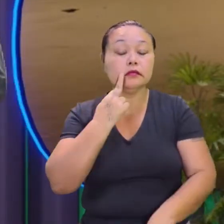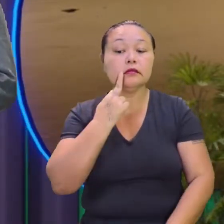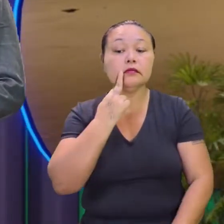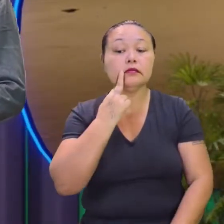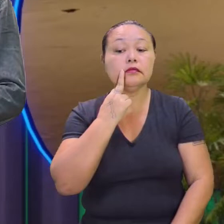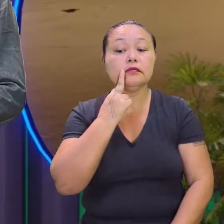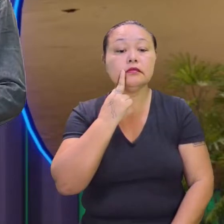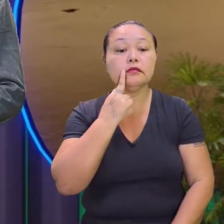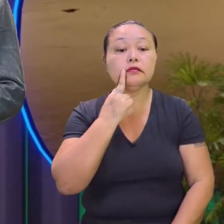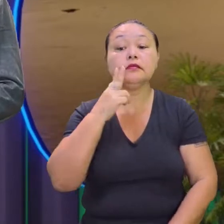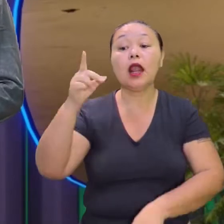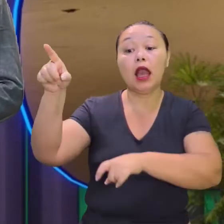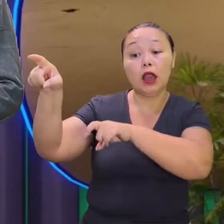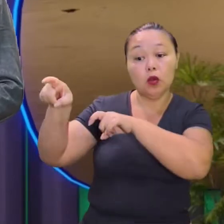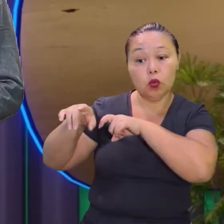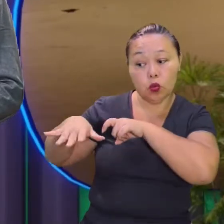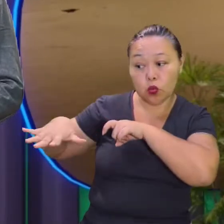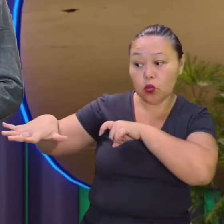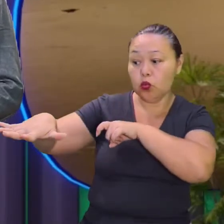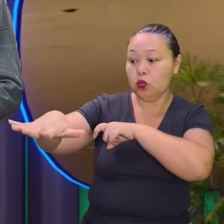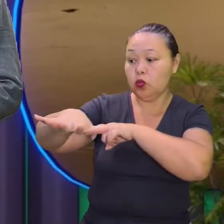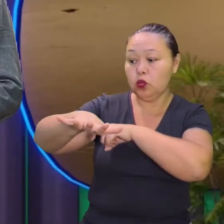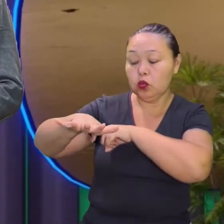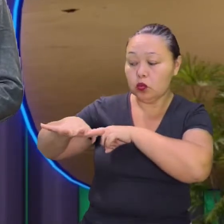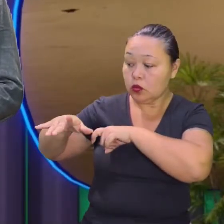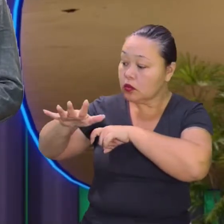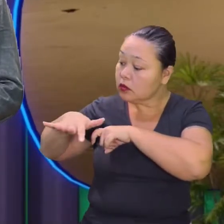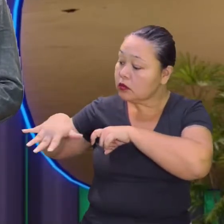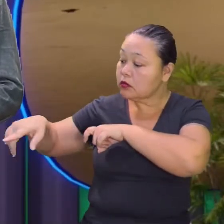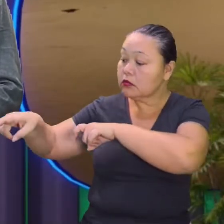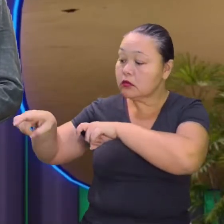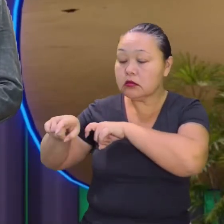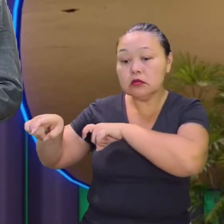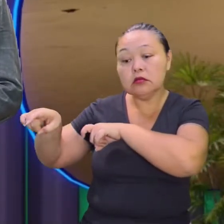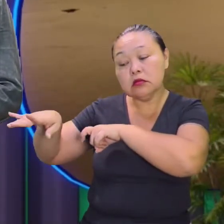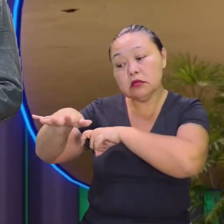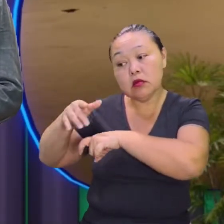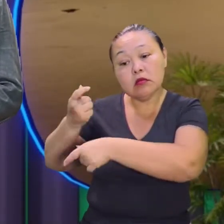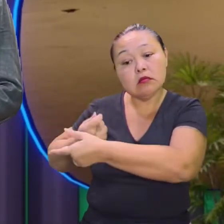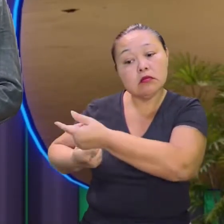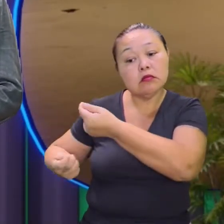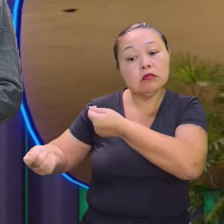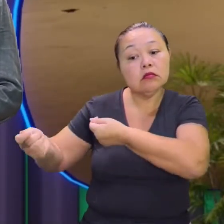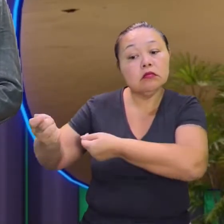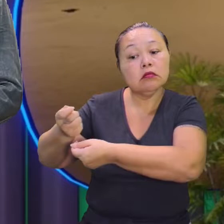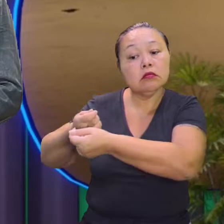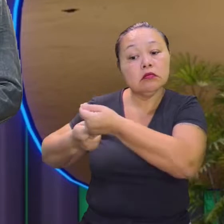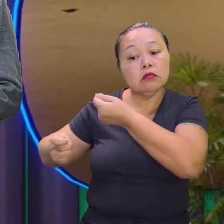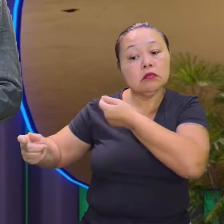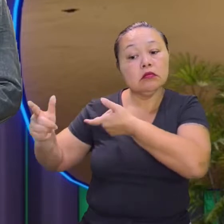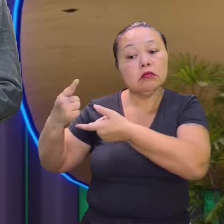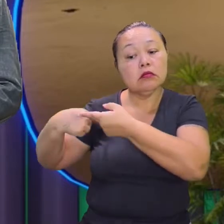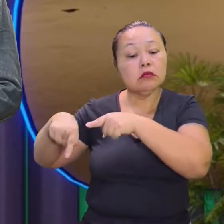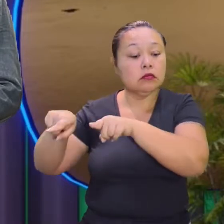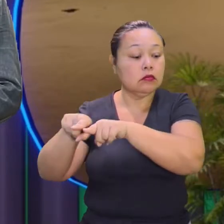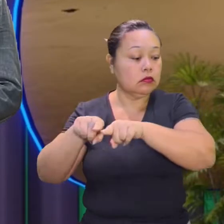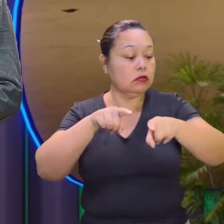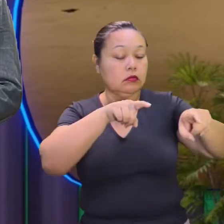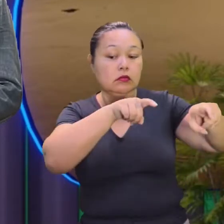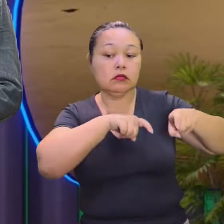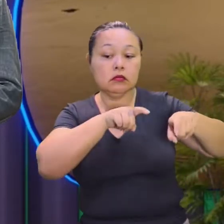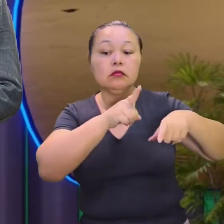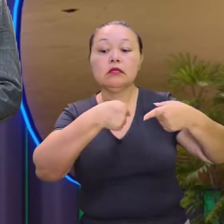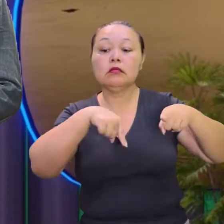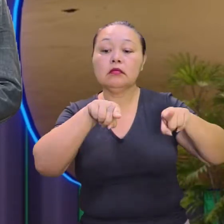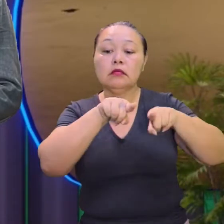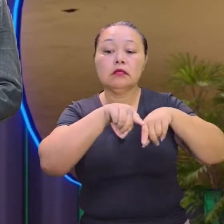pouco sobre a agricultura, essa agricultura comercial e também a agricultura aqui do